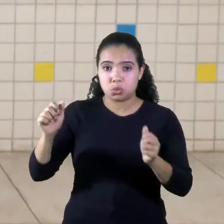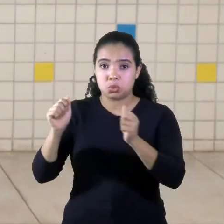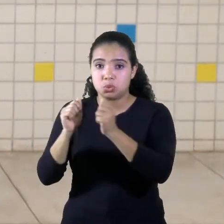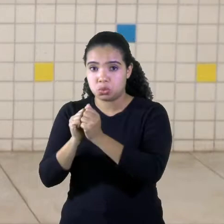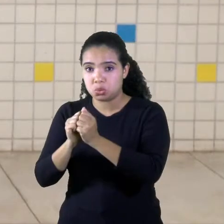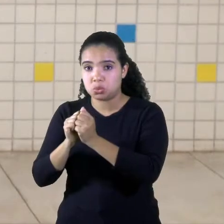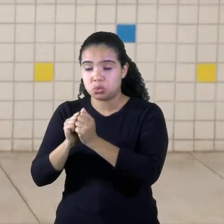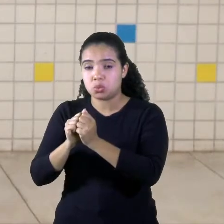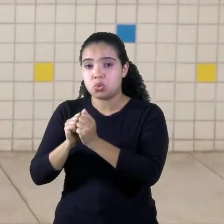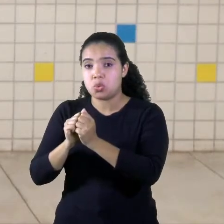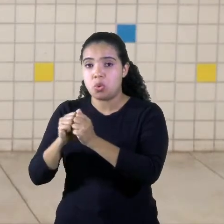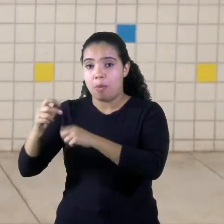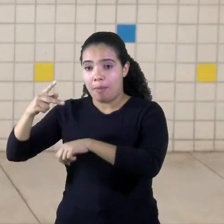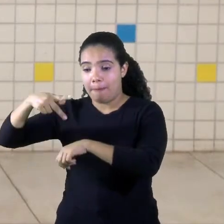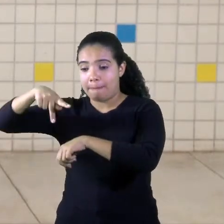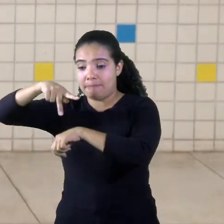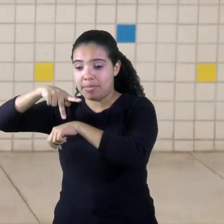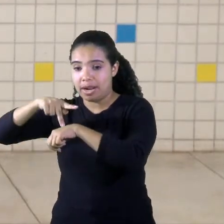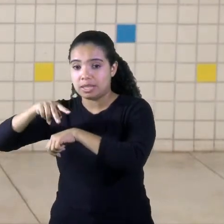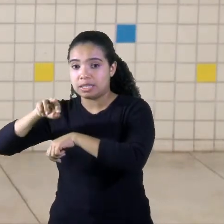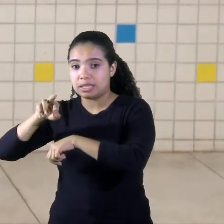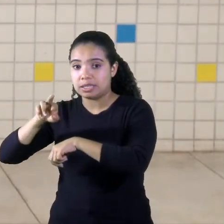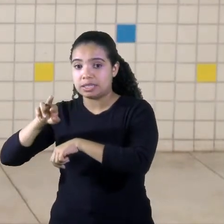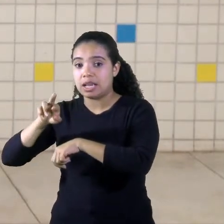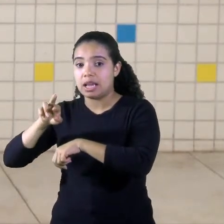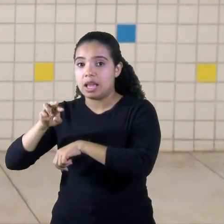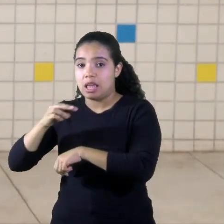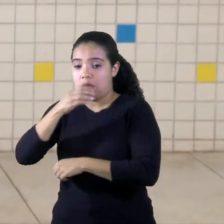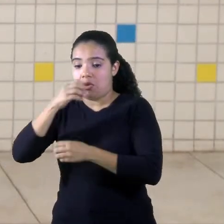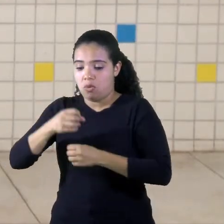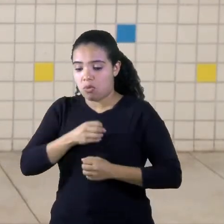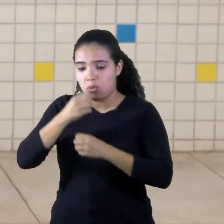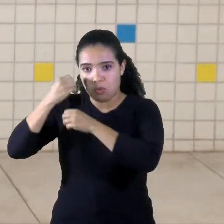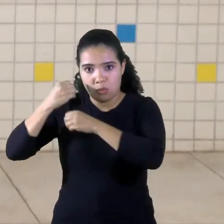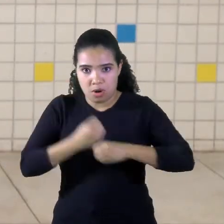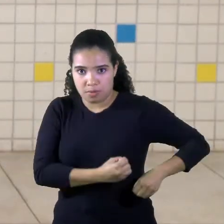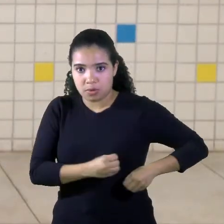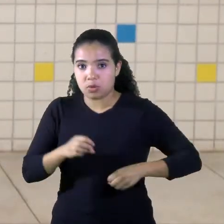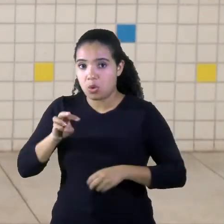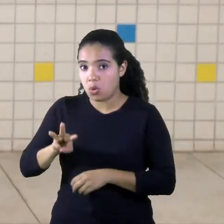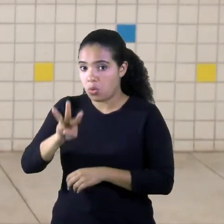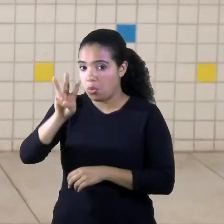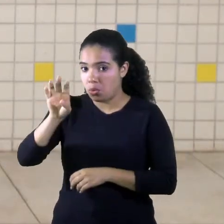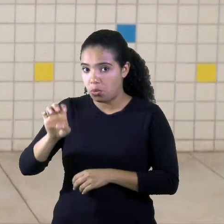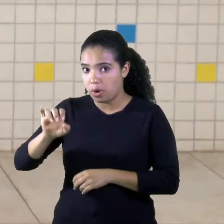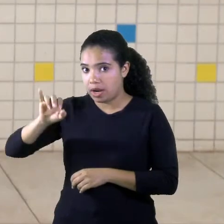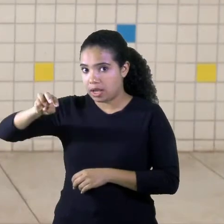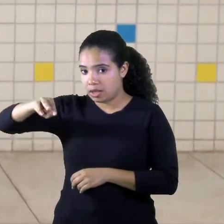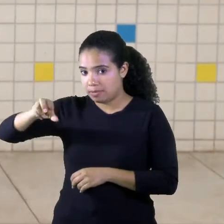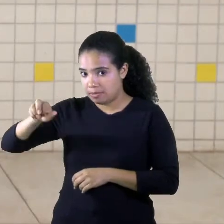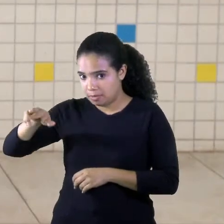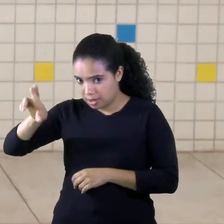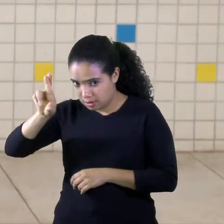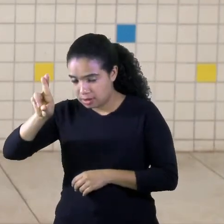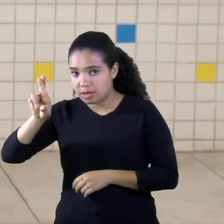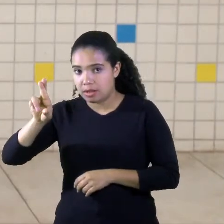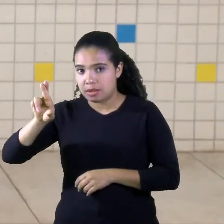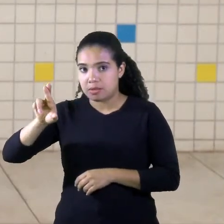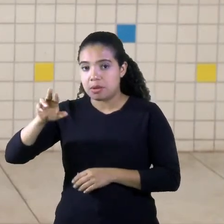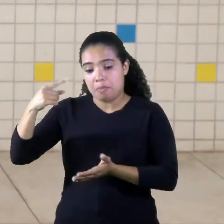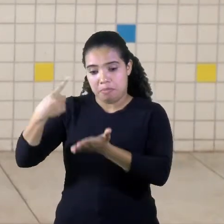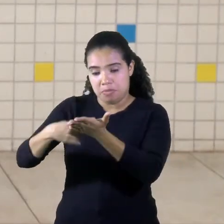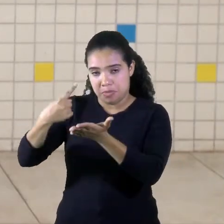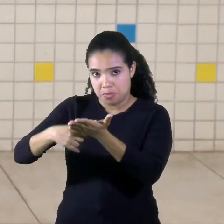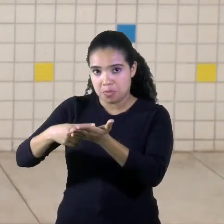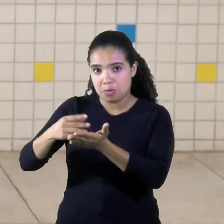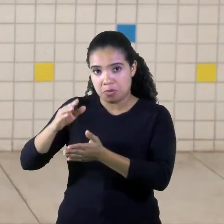Weimar, havia aceitado, ou melhor, estava propondo cumprir, não estava cumprindo tudo ainda, o governo de Weimar